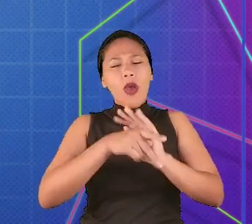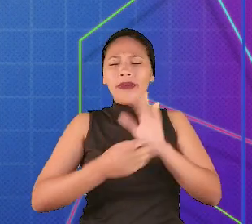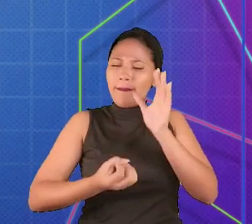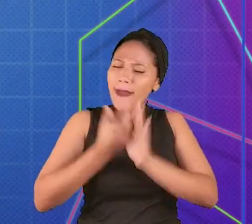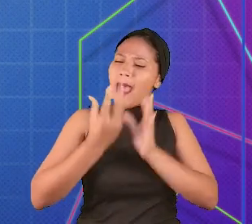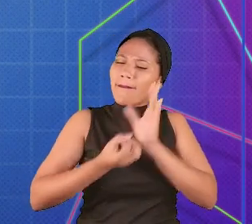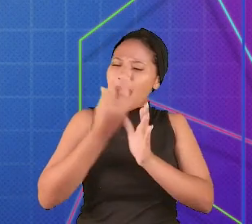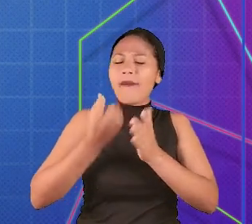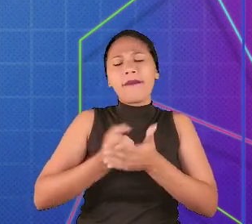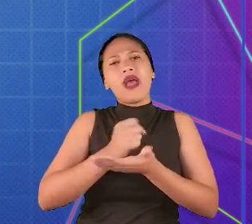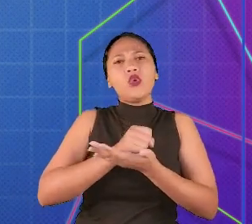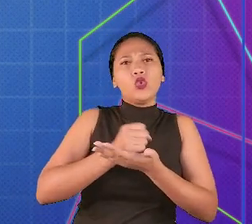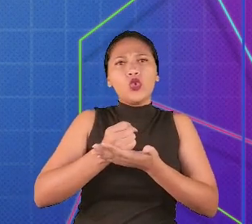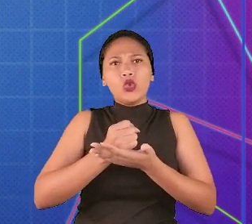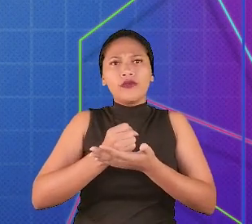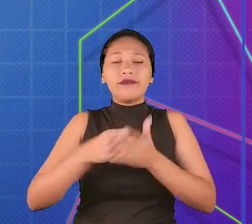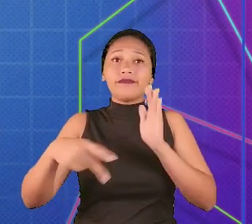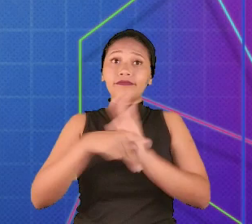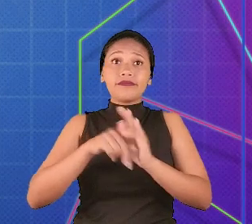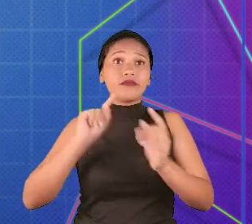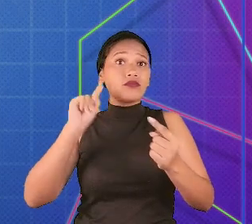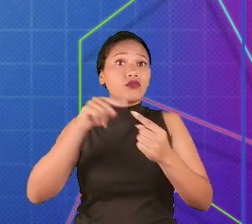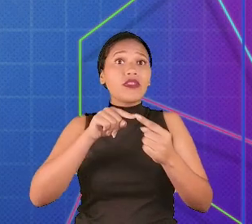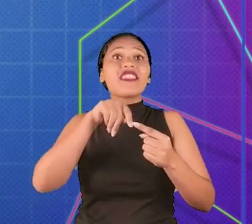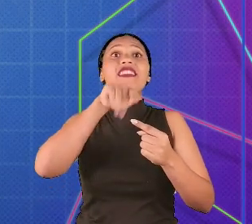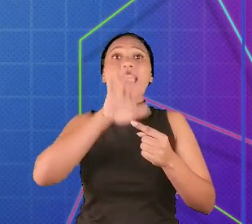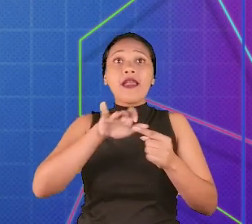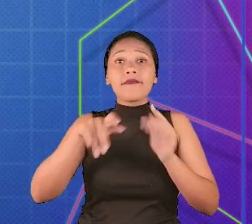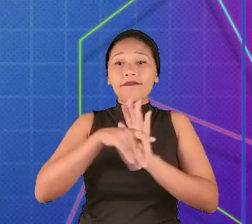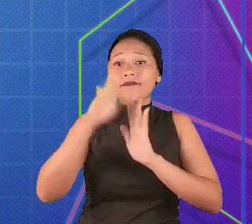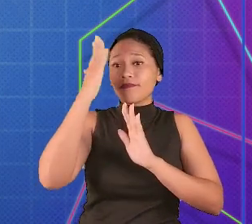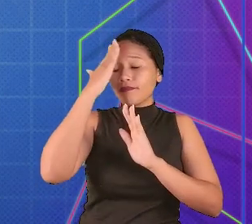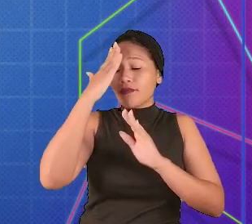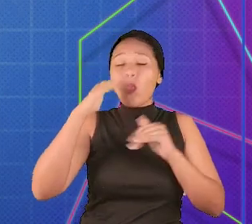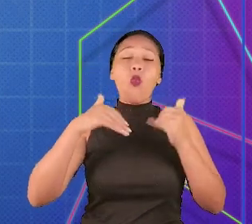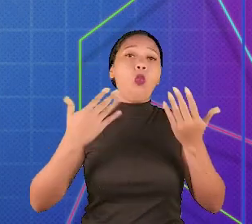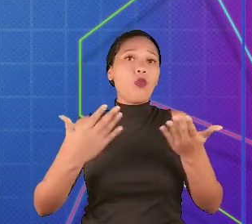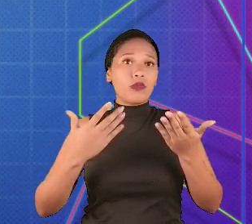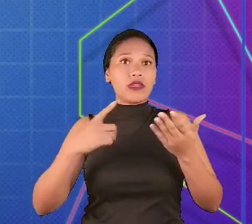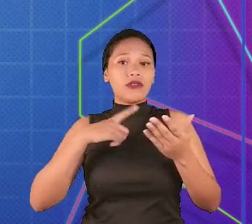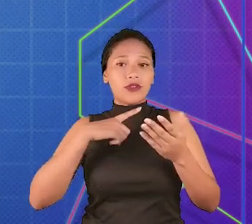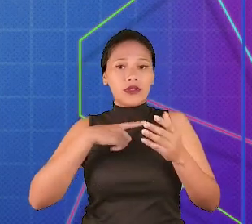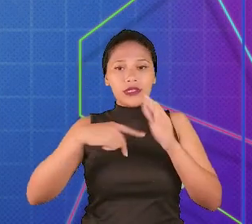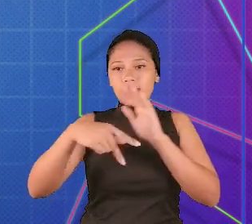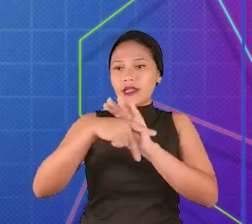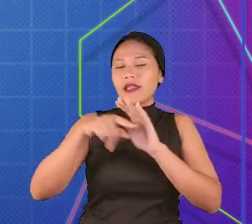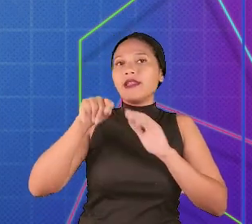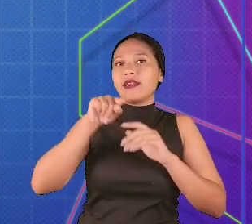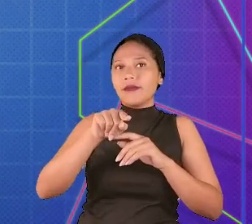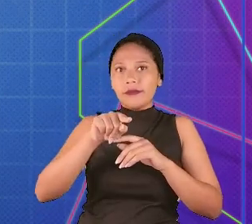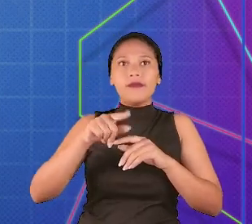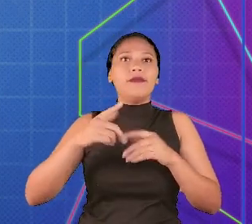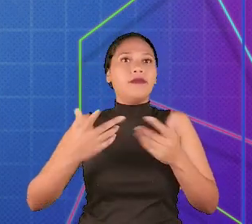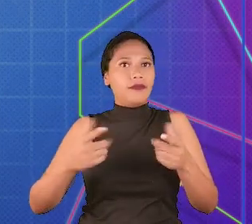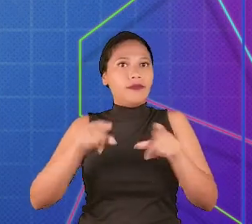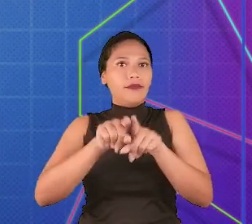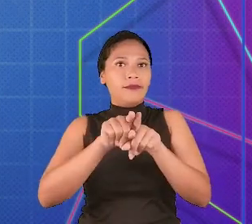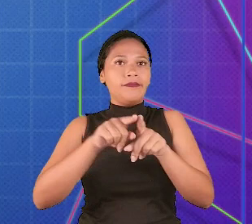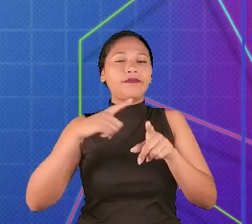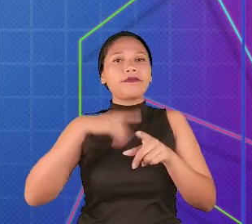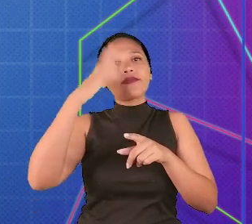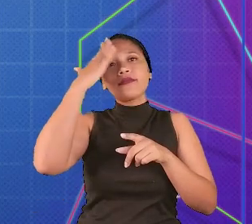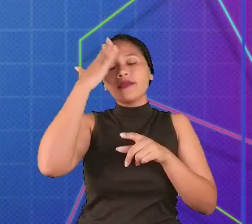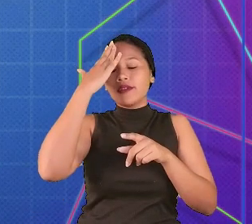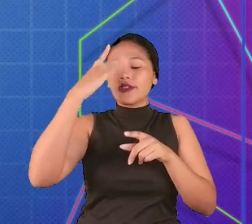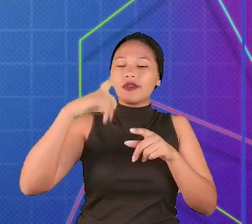processo de criação de games. Definir o seu público-alvo é saber para quem você fez esse jogo. Vamos supor que você esteja criando um game para ajudar